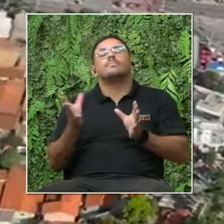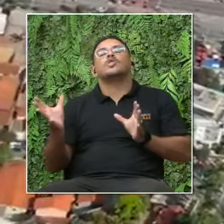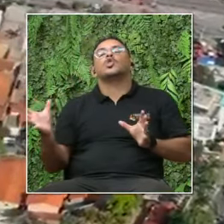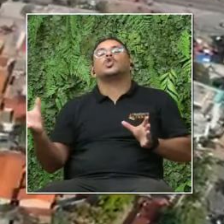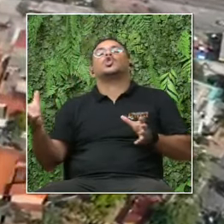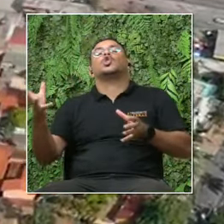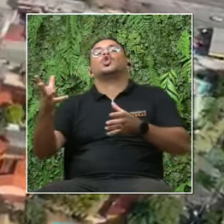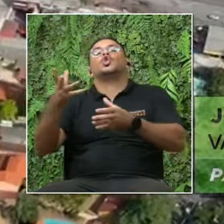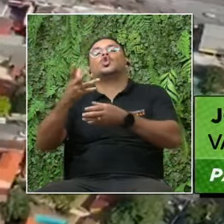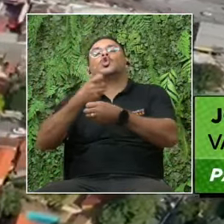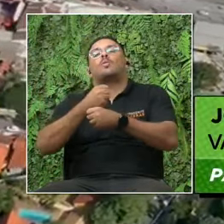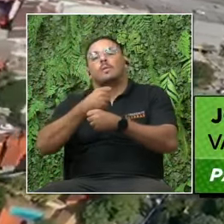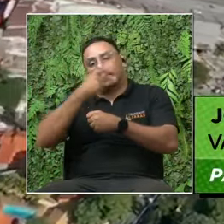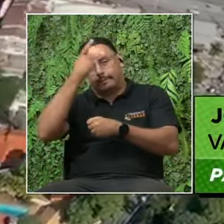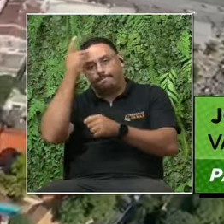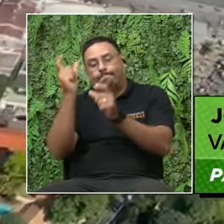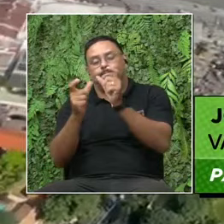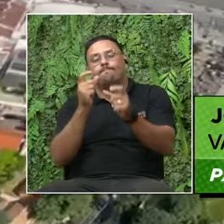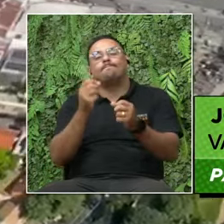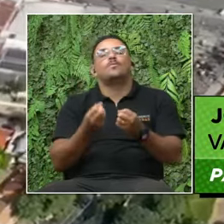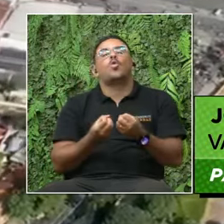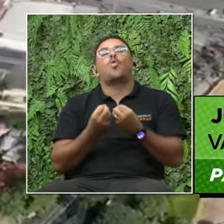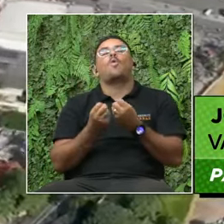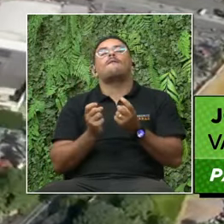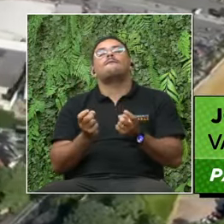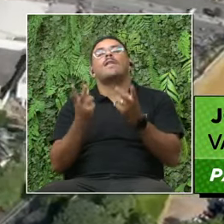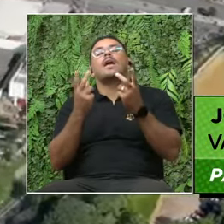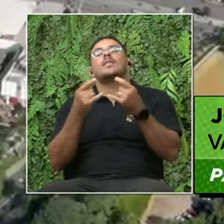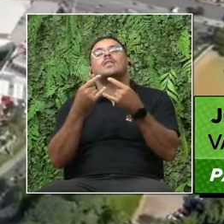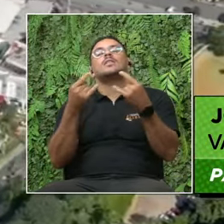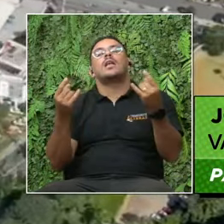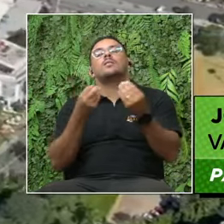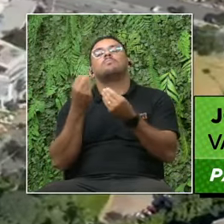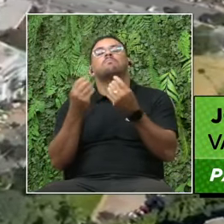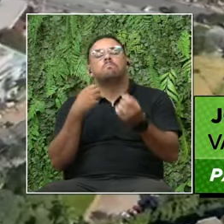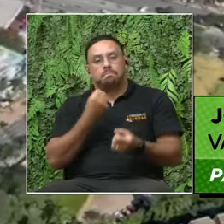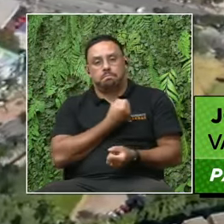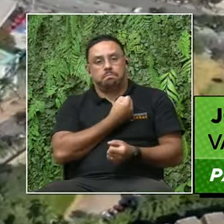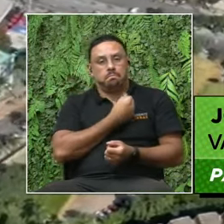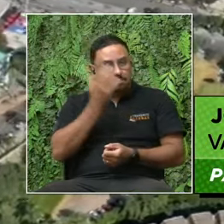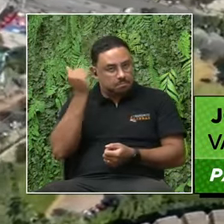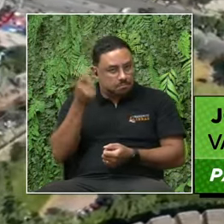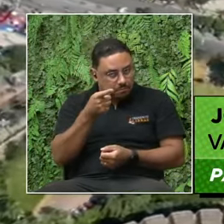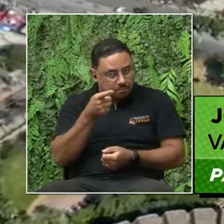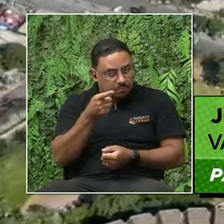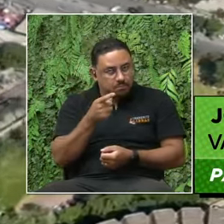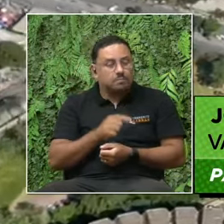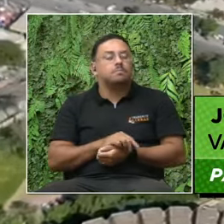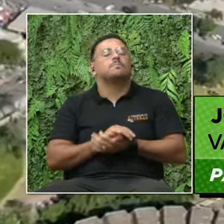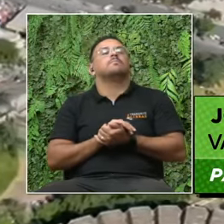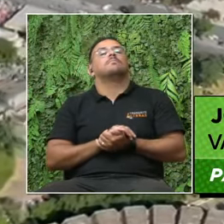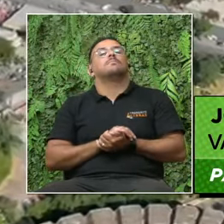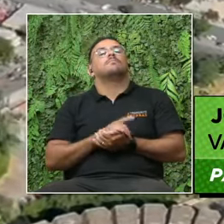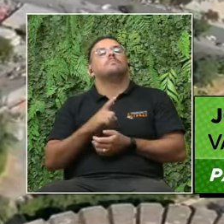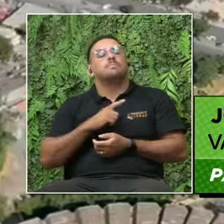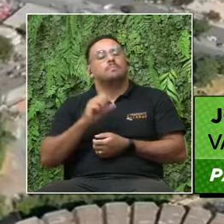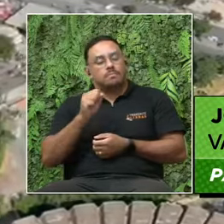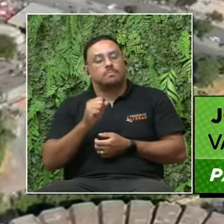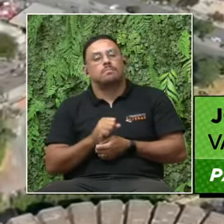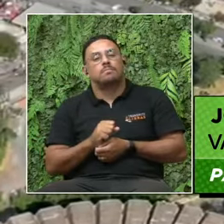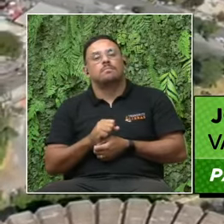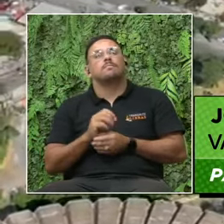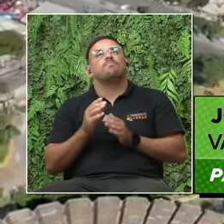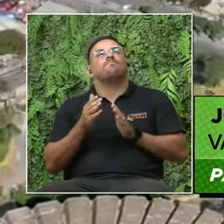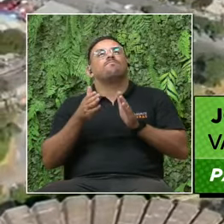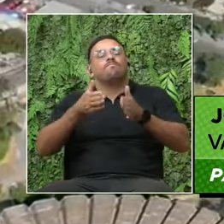né qual que foi a a venda de ingressos você tem esses números Tenho sim Bob